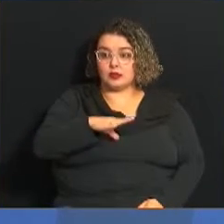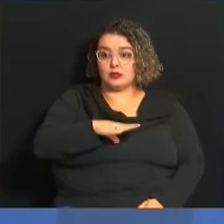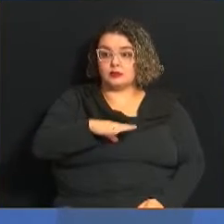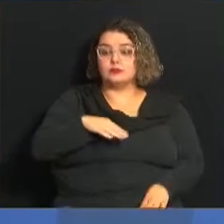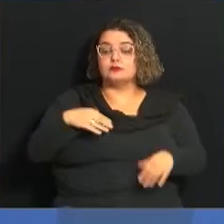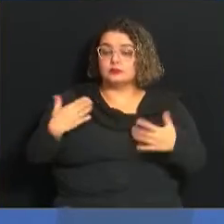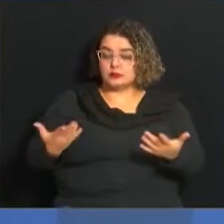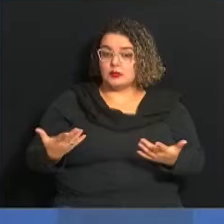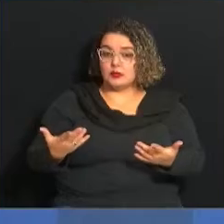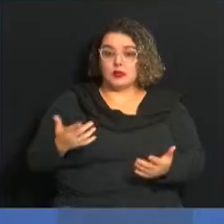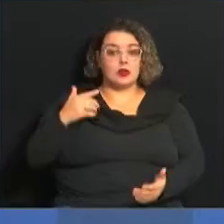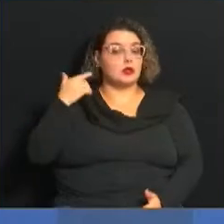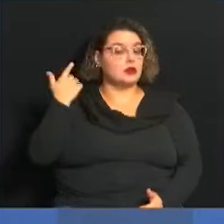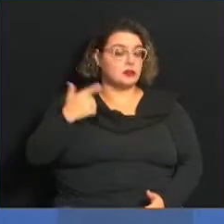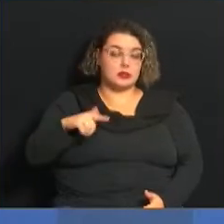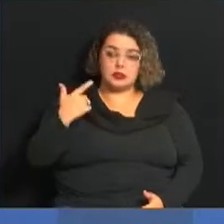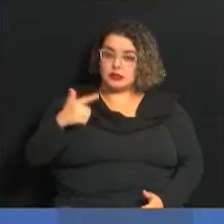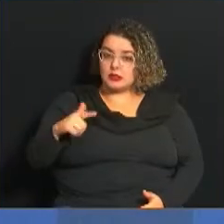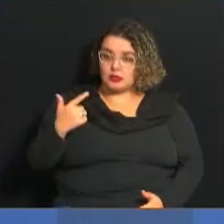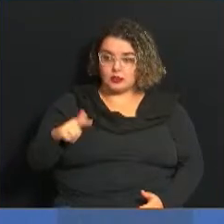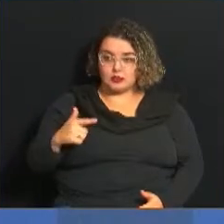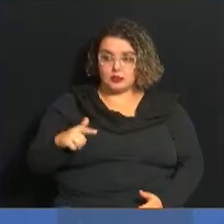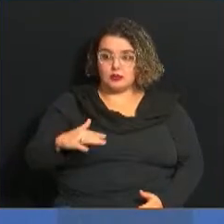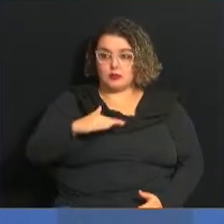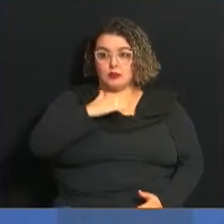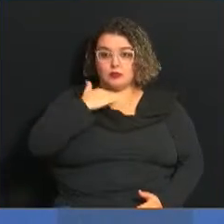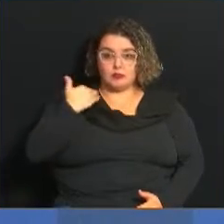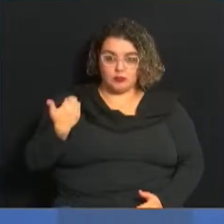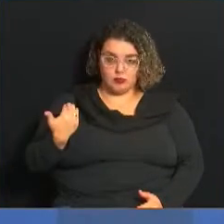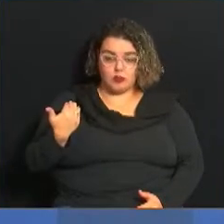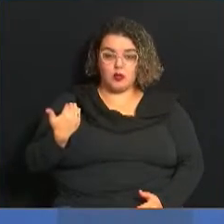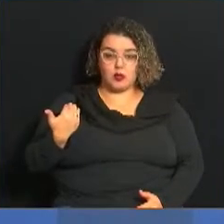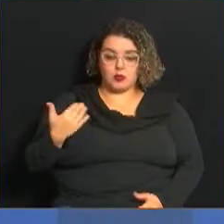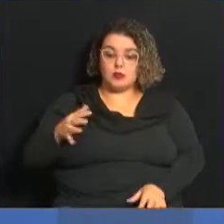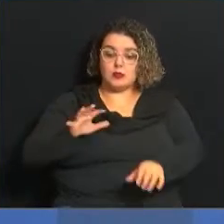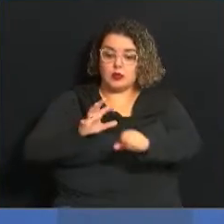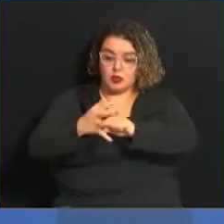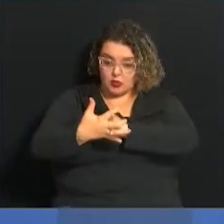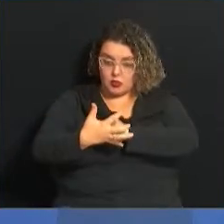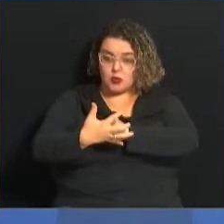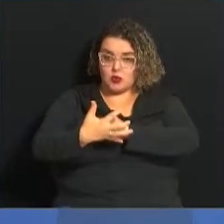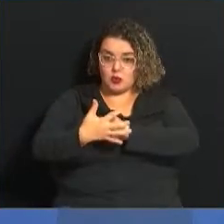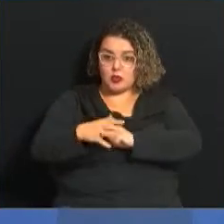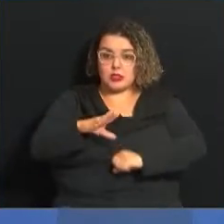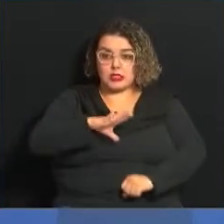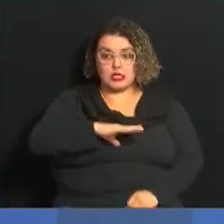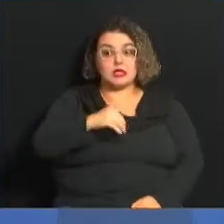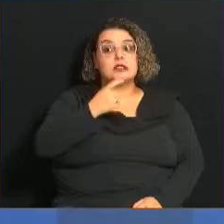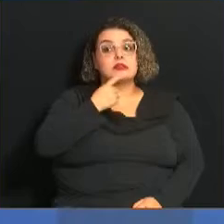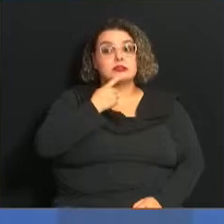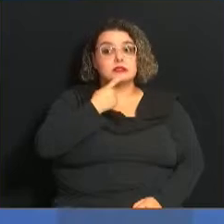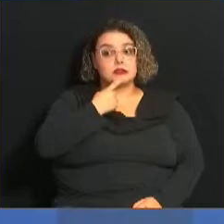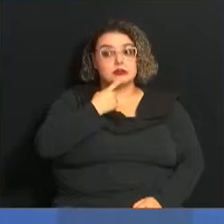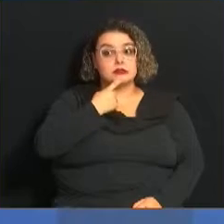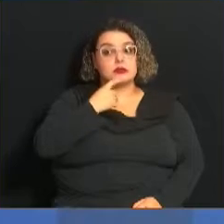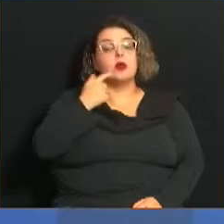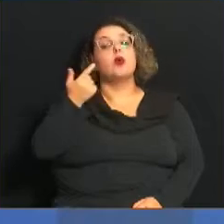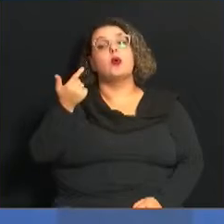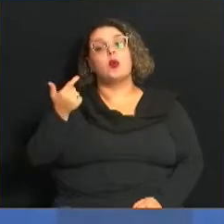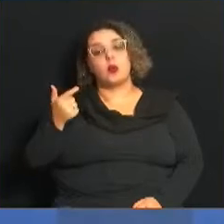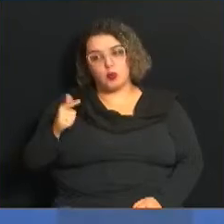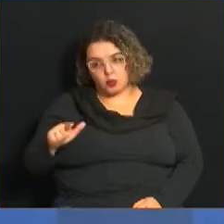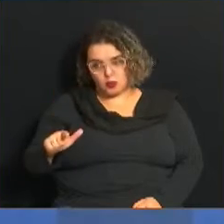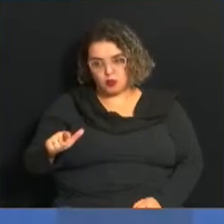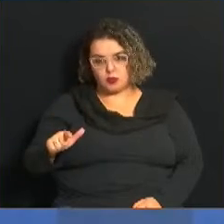nós não temos mortes registradas pela Covid-19 em Campinas. Então, continuamos com os